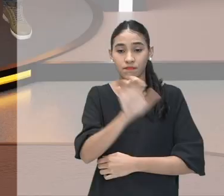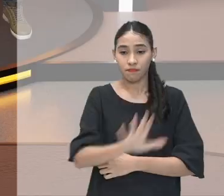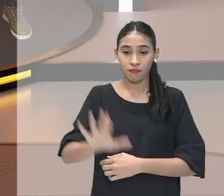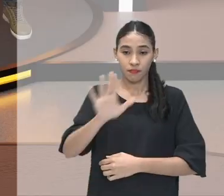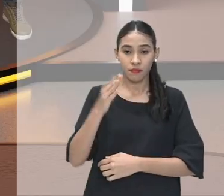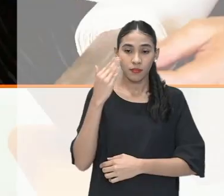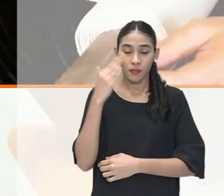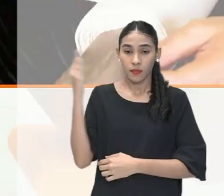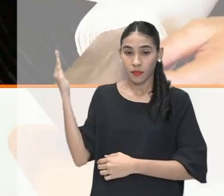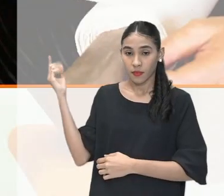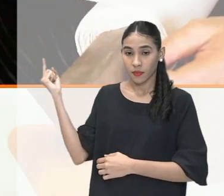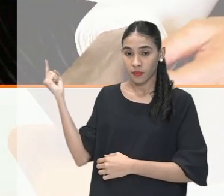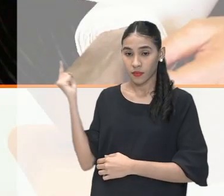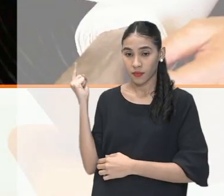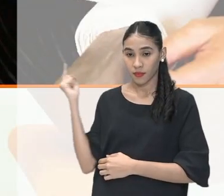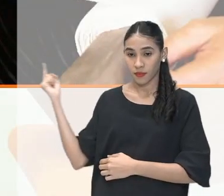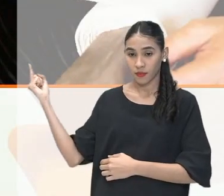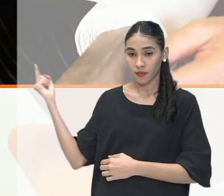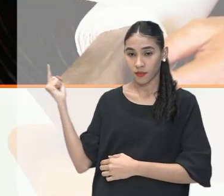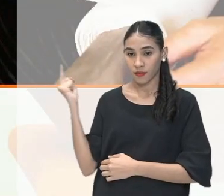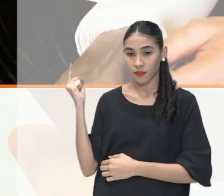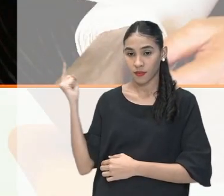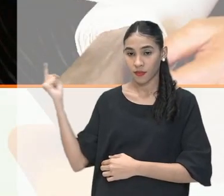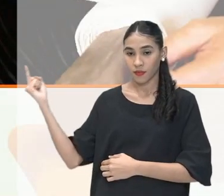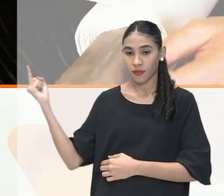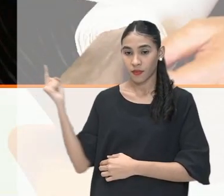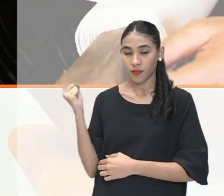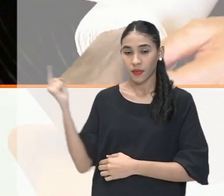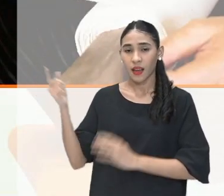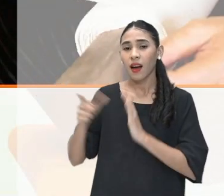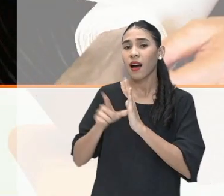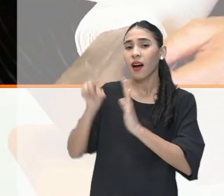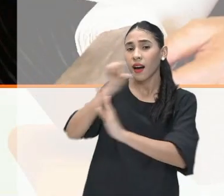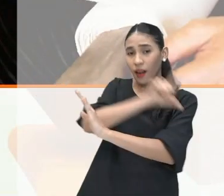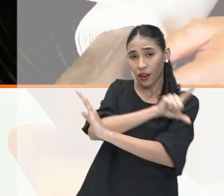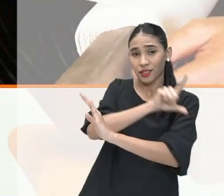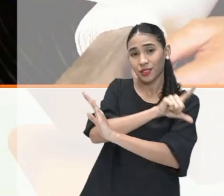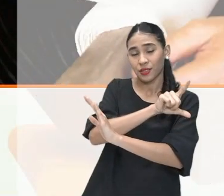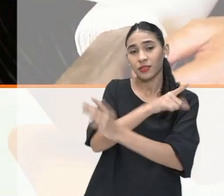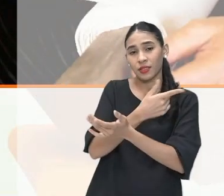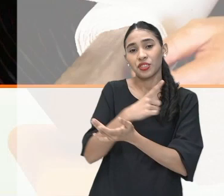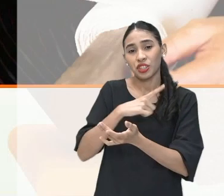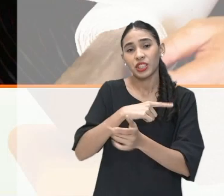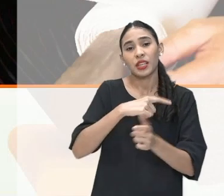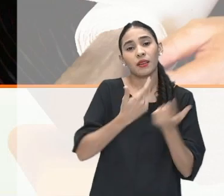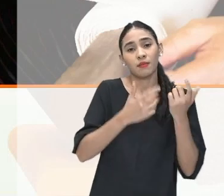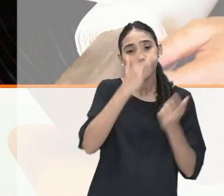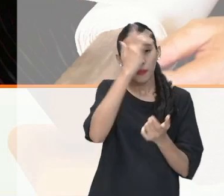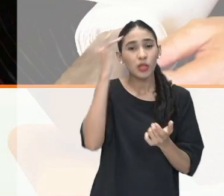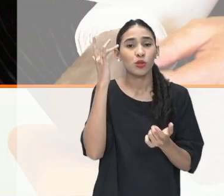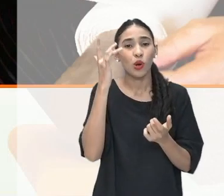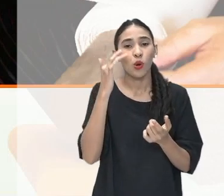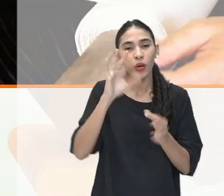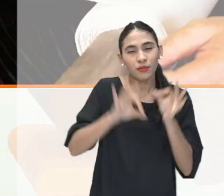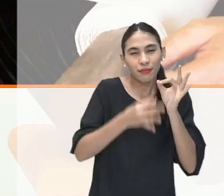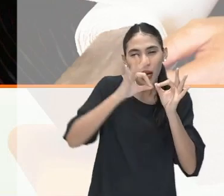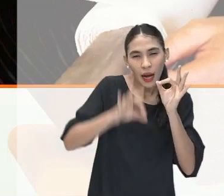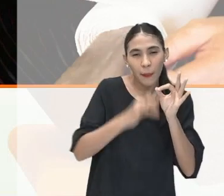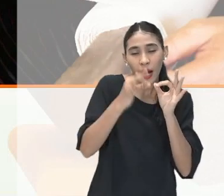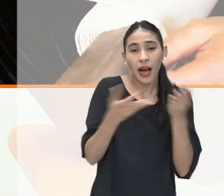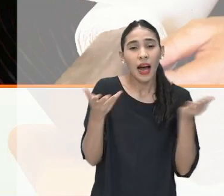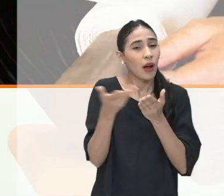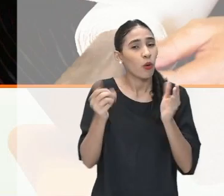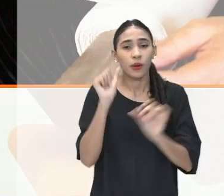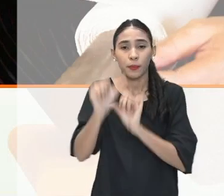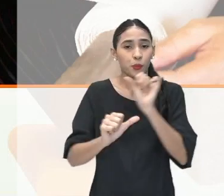Esse processo aí era feito pelas pessoas, manualmente, né? E aí a máquina vai fazer. Veja